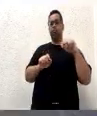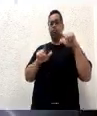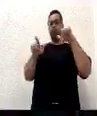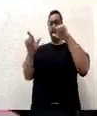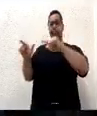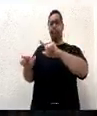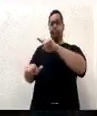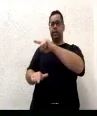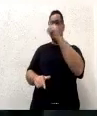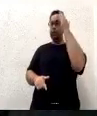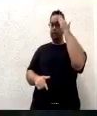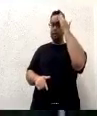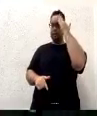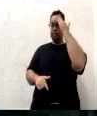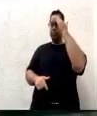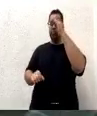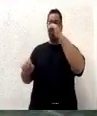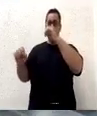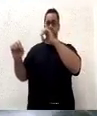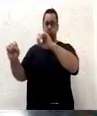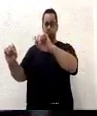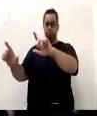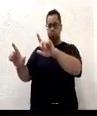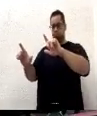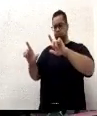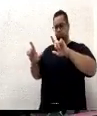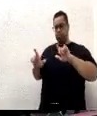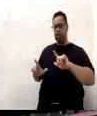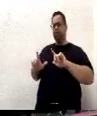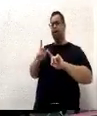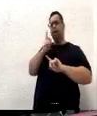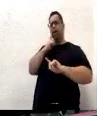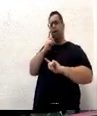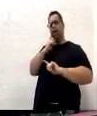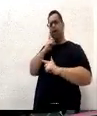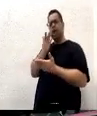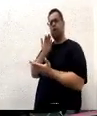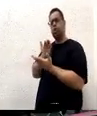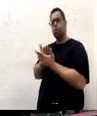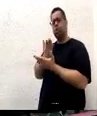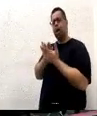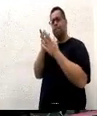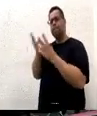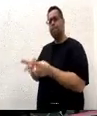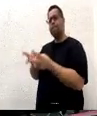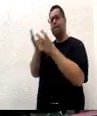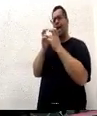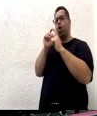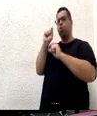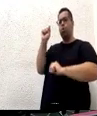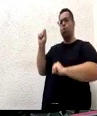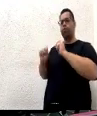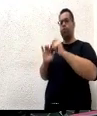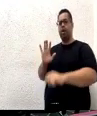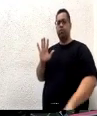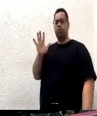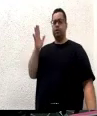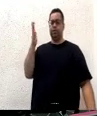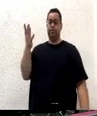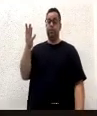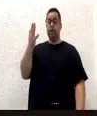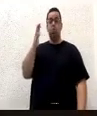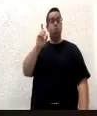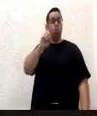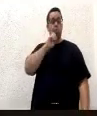vai tratar essa ficha. E aí, lá na vigilância, onde a Nayara fica, ela trata essas fichas